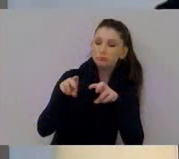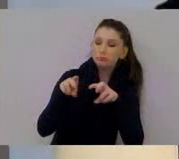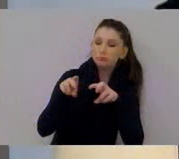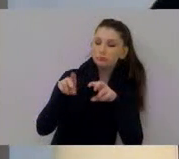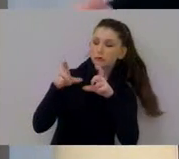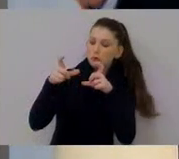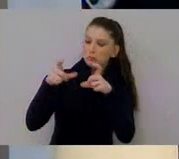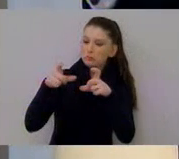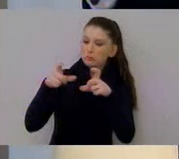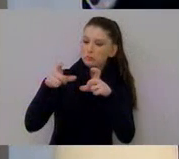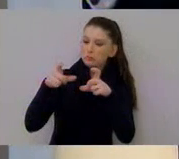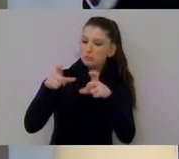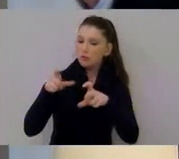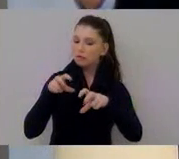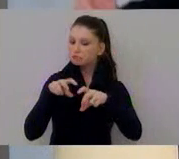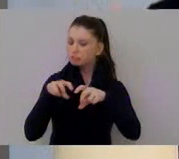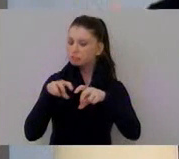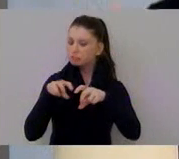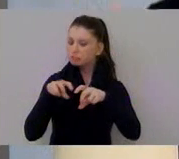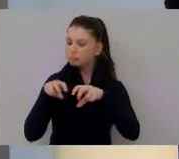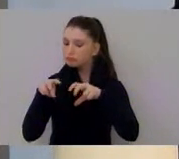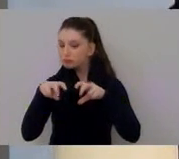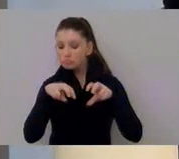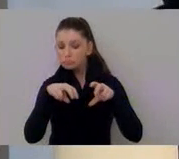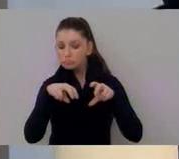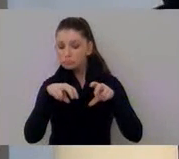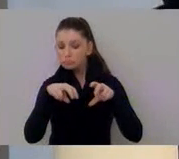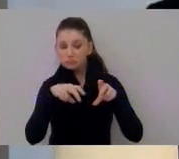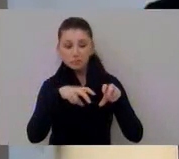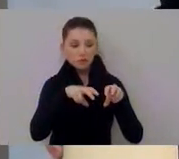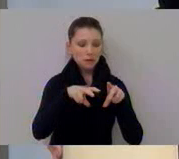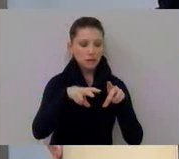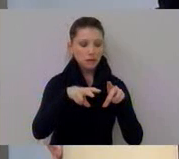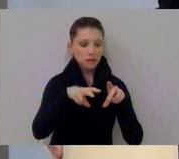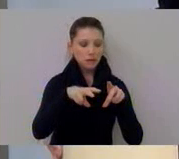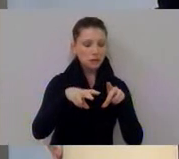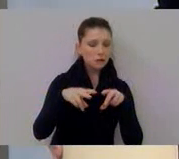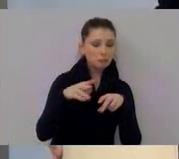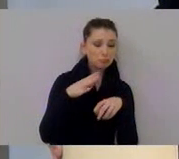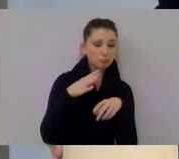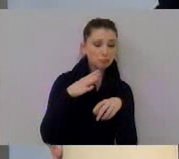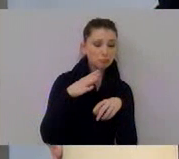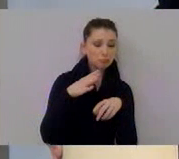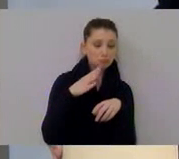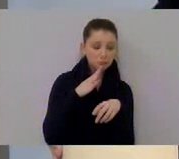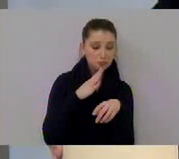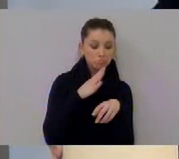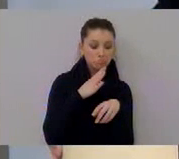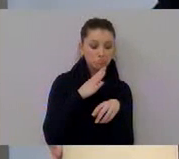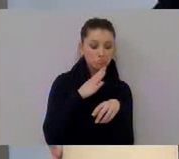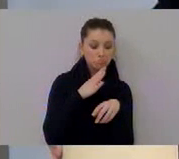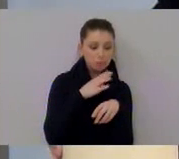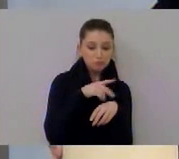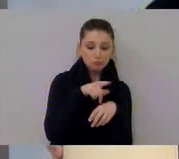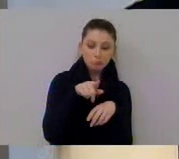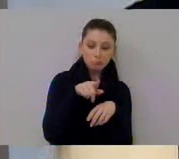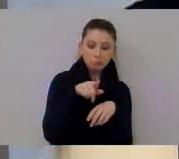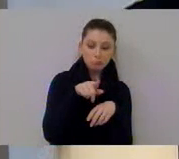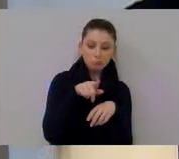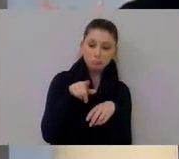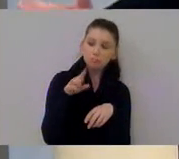Juarez, a Andréia, tive a oportunidade de conversar, e